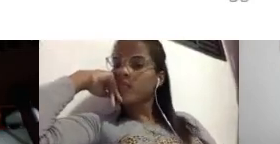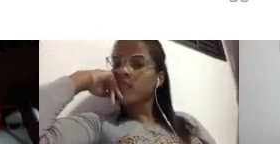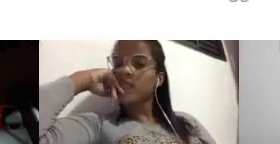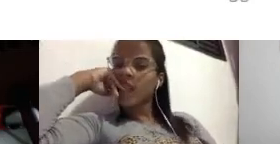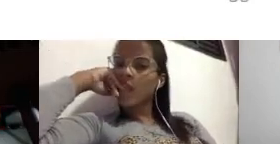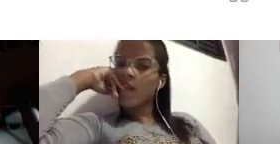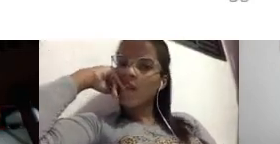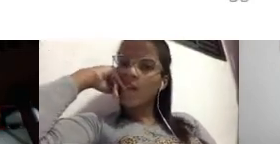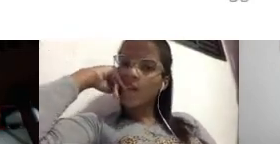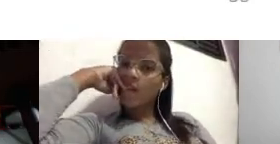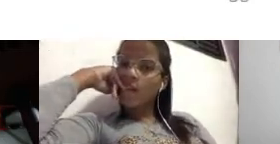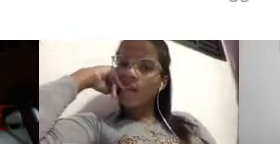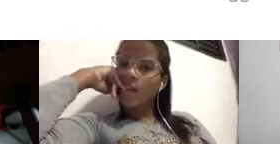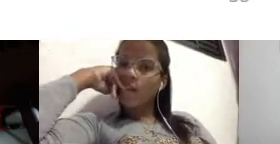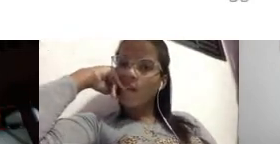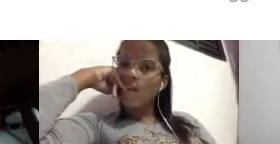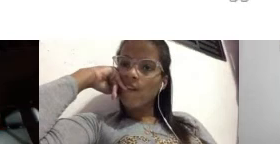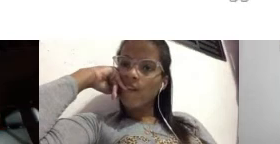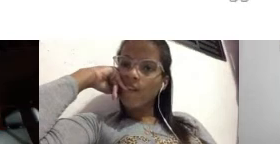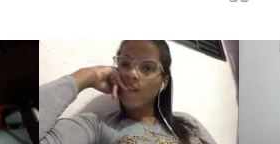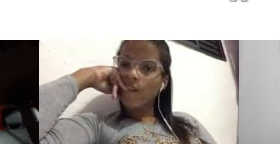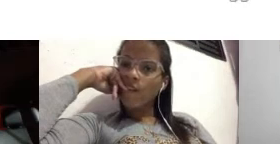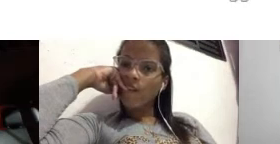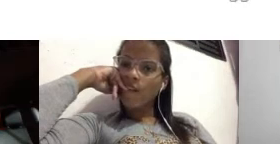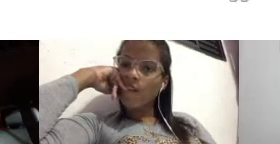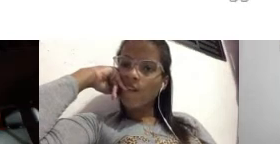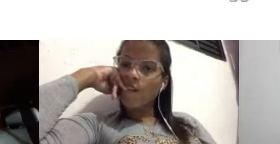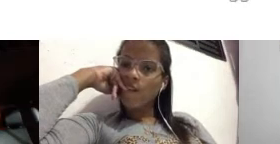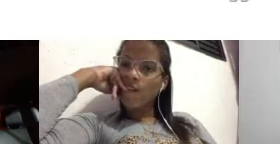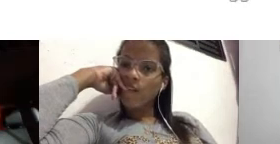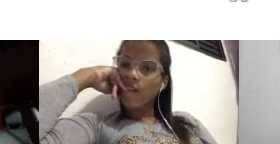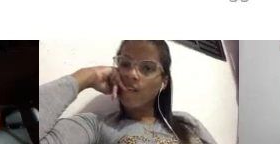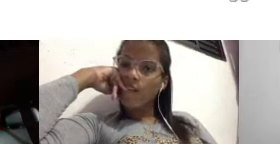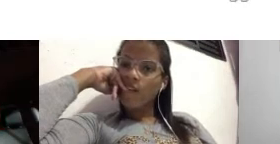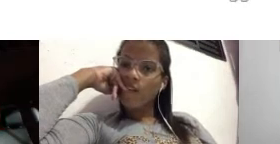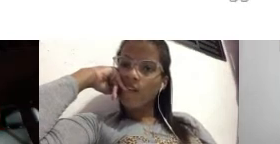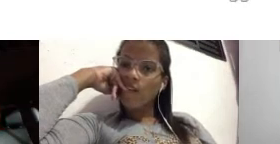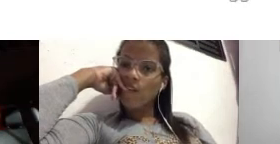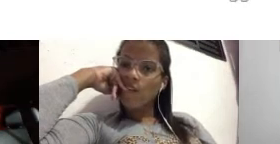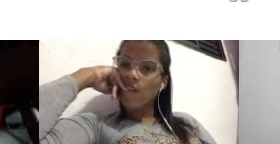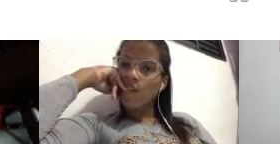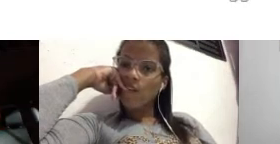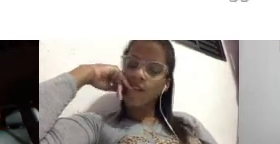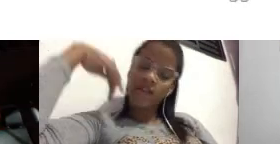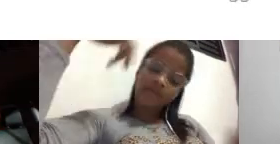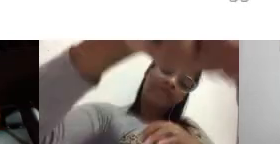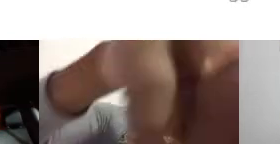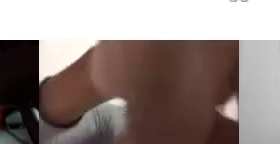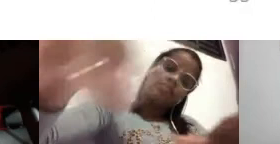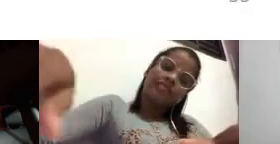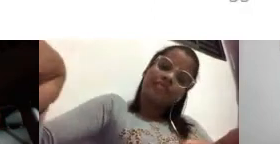hemorragias internas, a gente tem também a hemorragia a nível estomacal. A